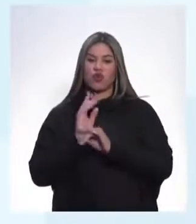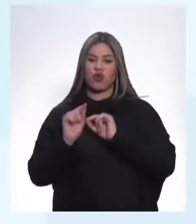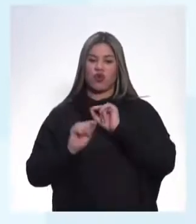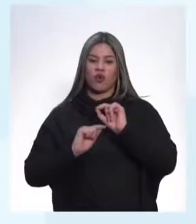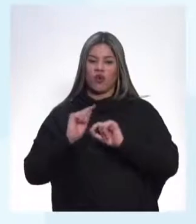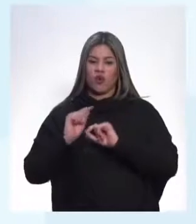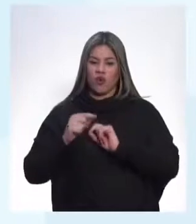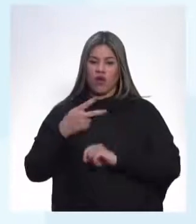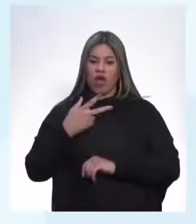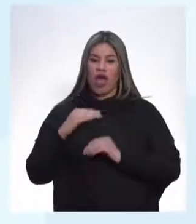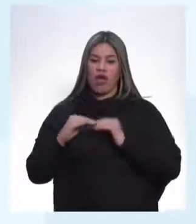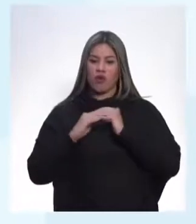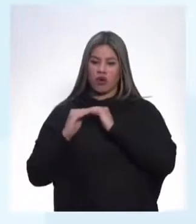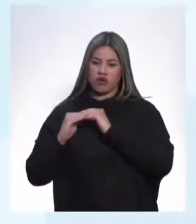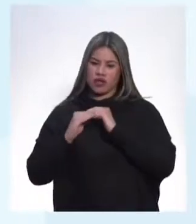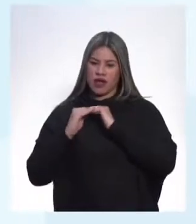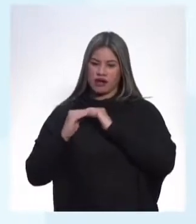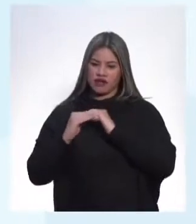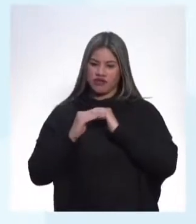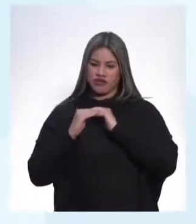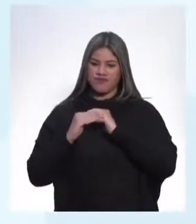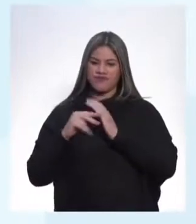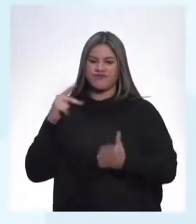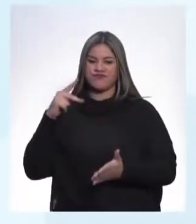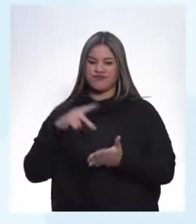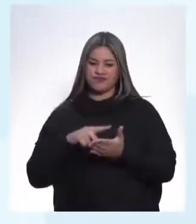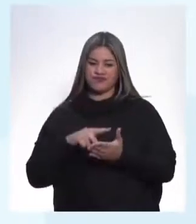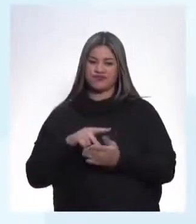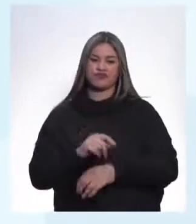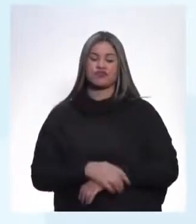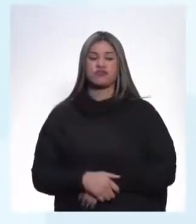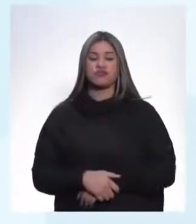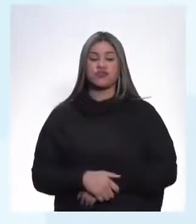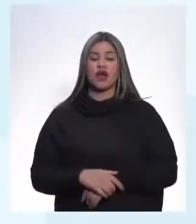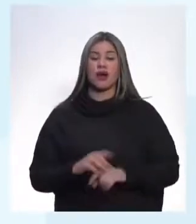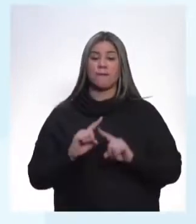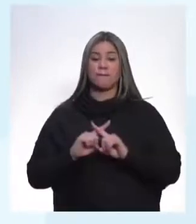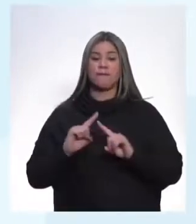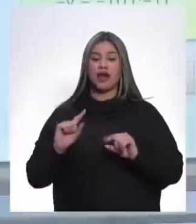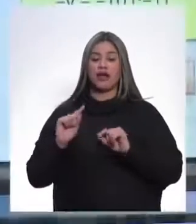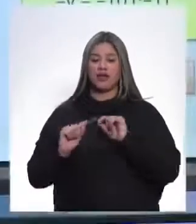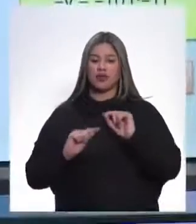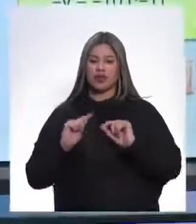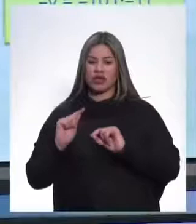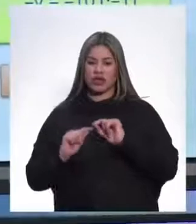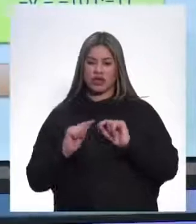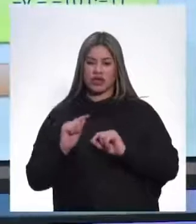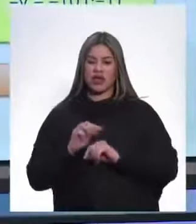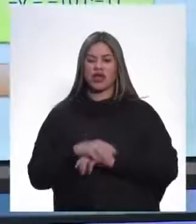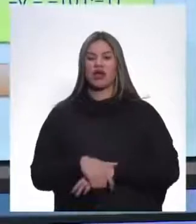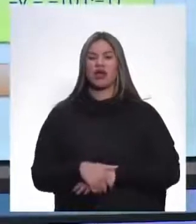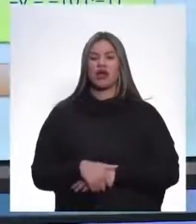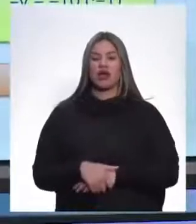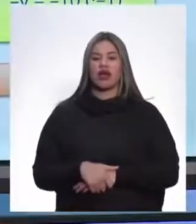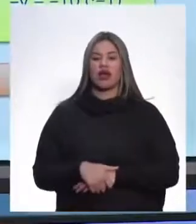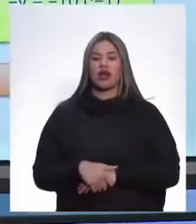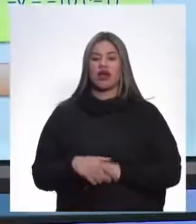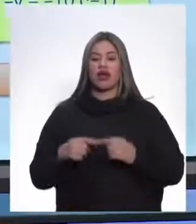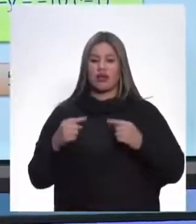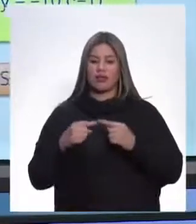a igualdade. A igualdade será verdadeira. Só que qual foi a condição que eu trouxe? Então, a expressão ela